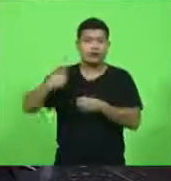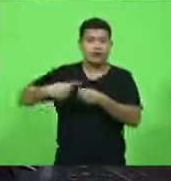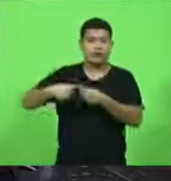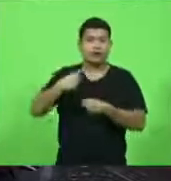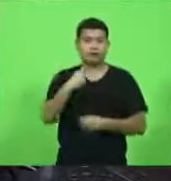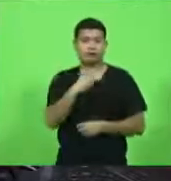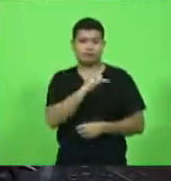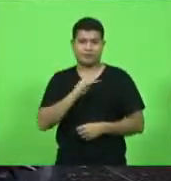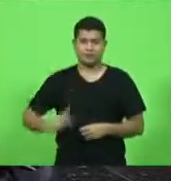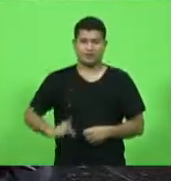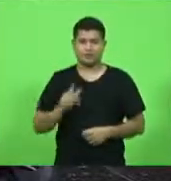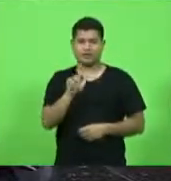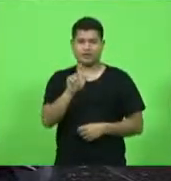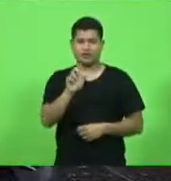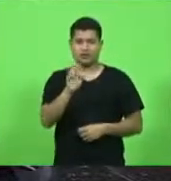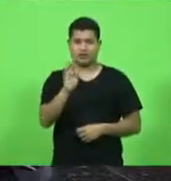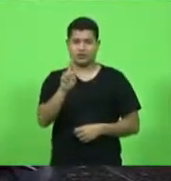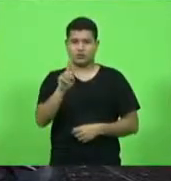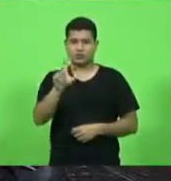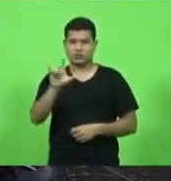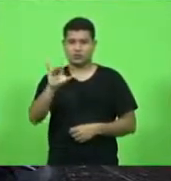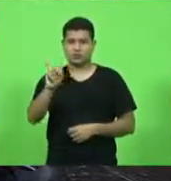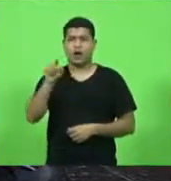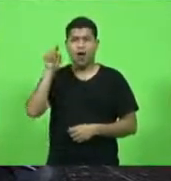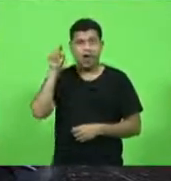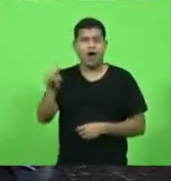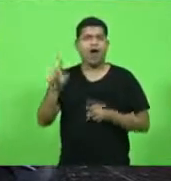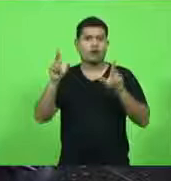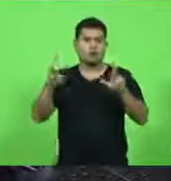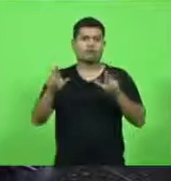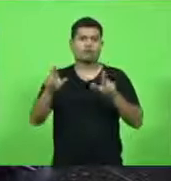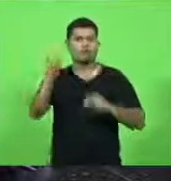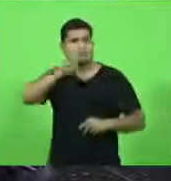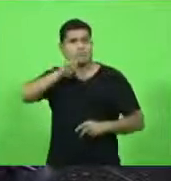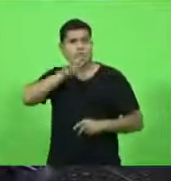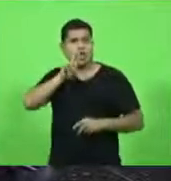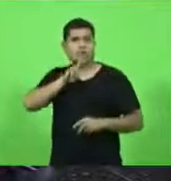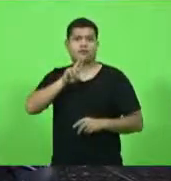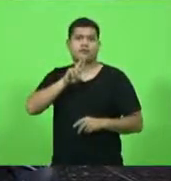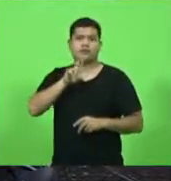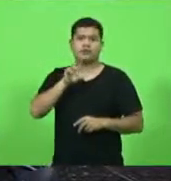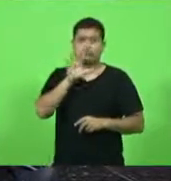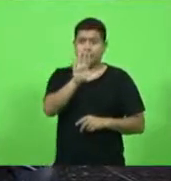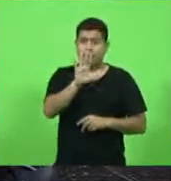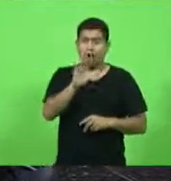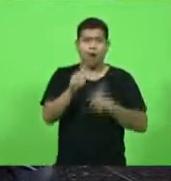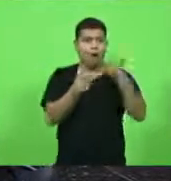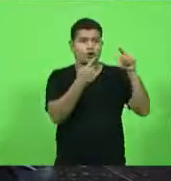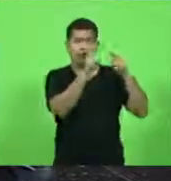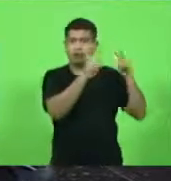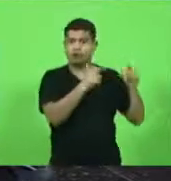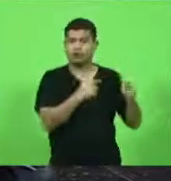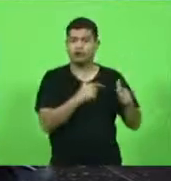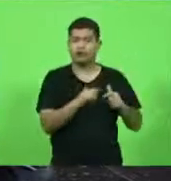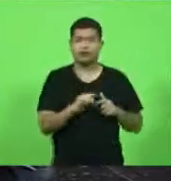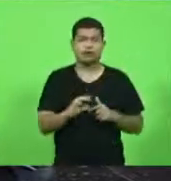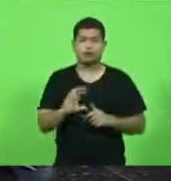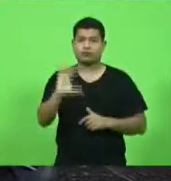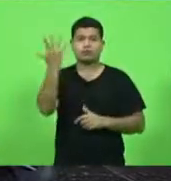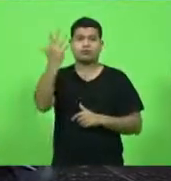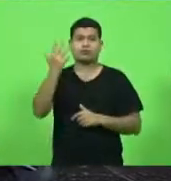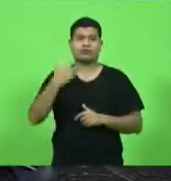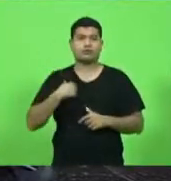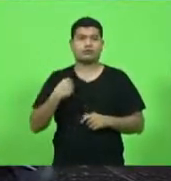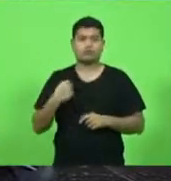Isso é uma emergência. Isso é uma emergência. Qualquer coisa fora disso aí não é emergência. Todo mundo tem tempo, todo mundo recebe